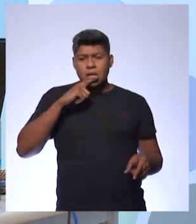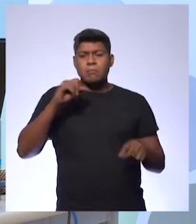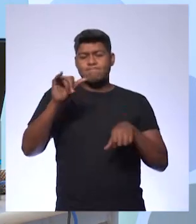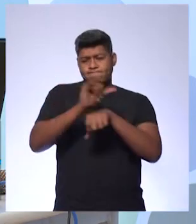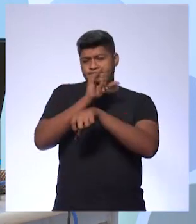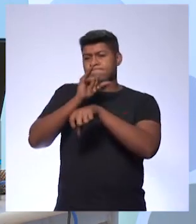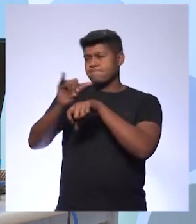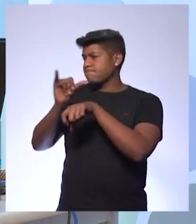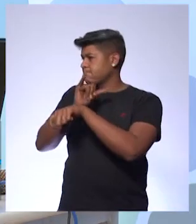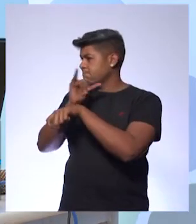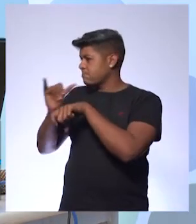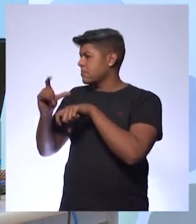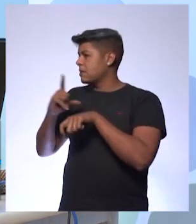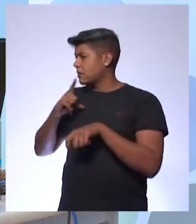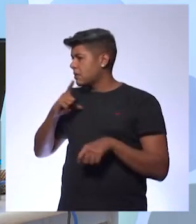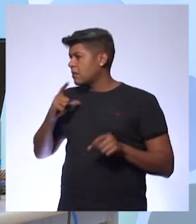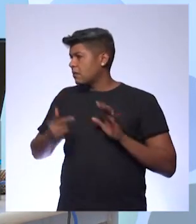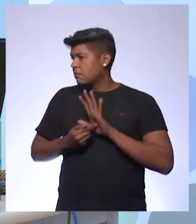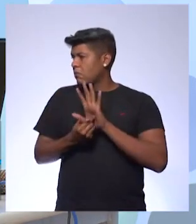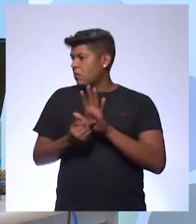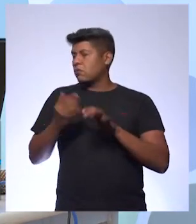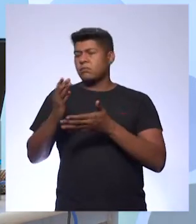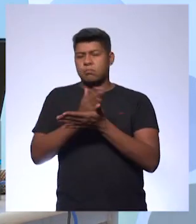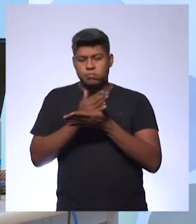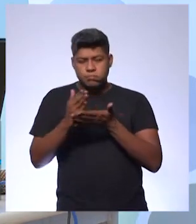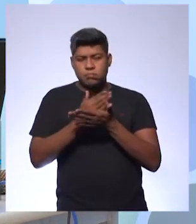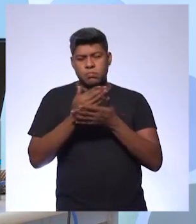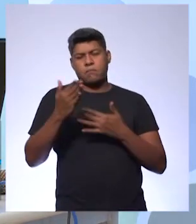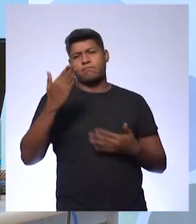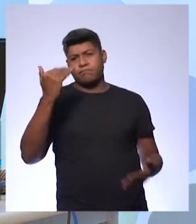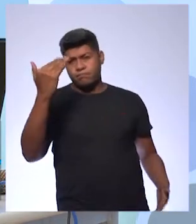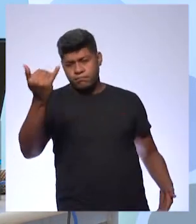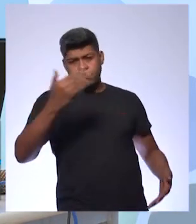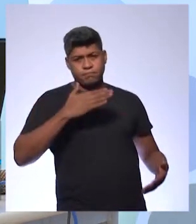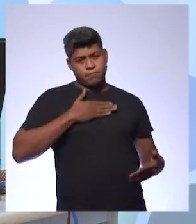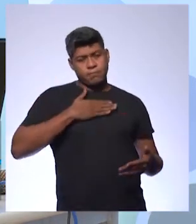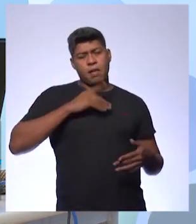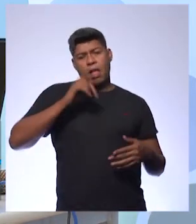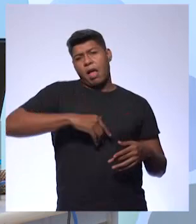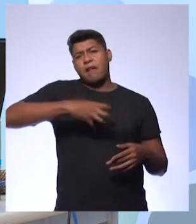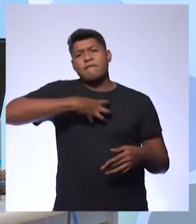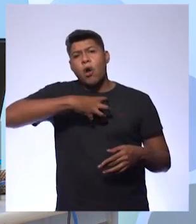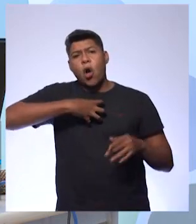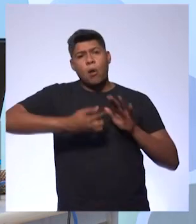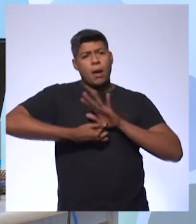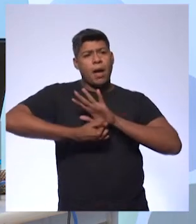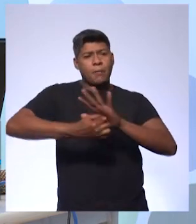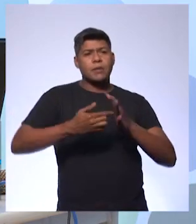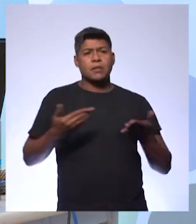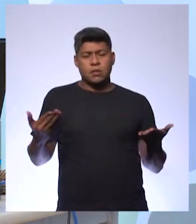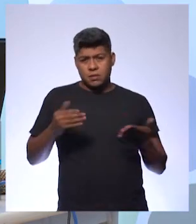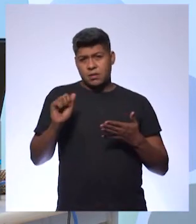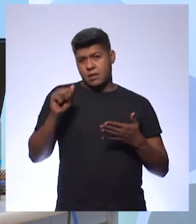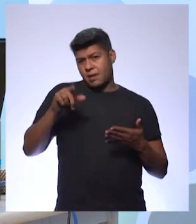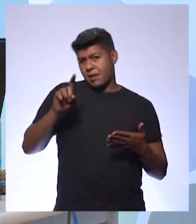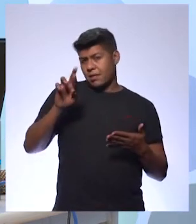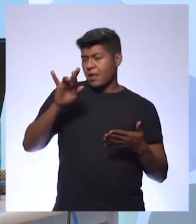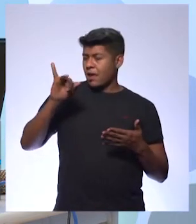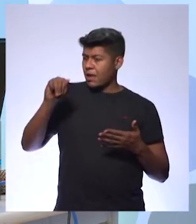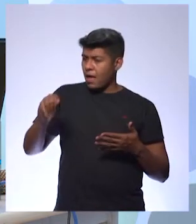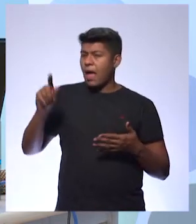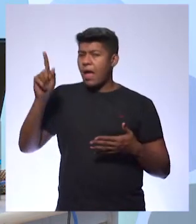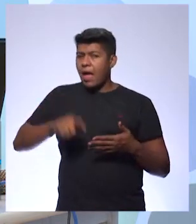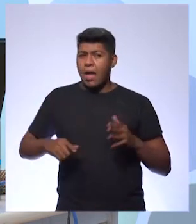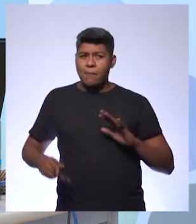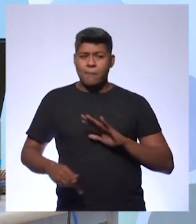estética, e até que demonstra certa genialidade. Porque, para mim, essa forma que a gente vai apresentar agora, Andréia, na real, para mim é